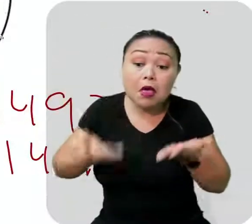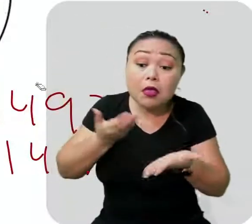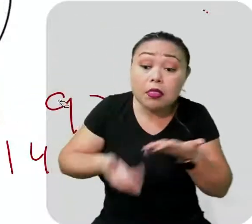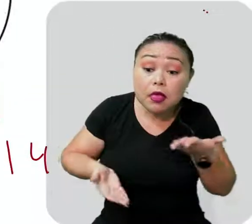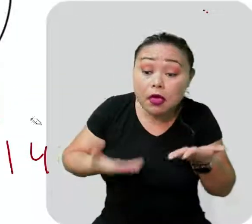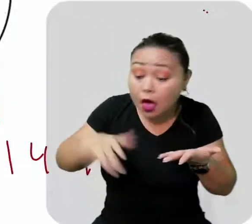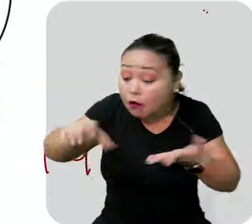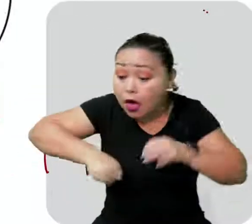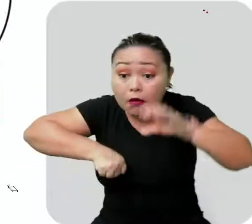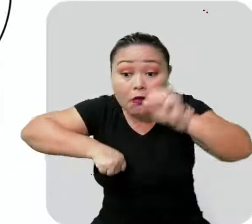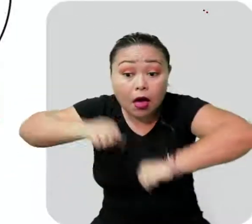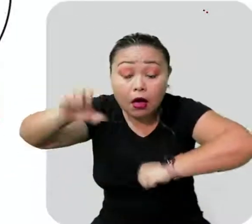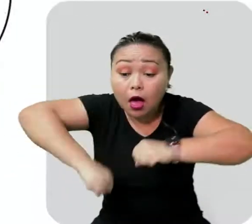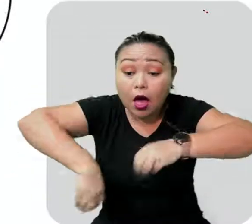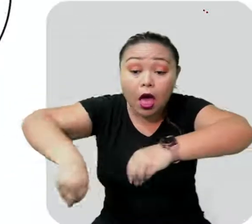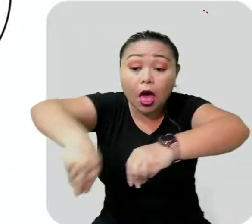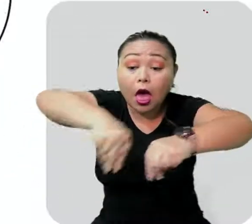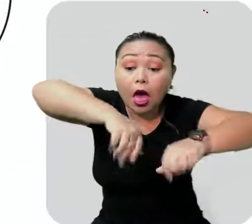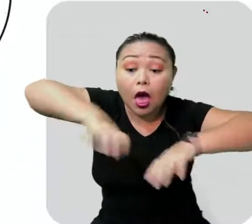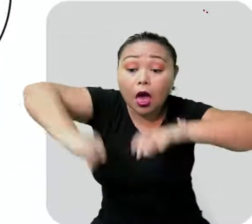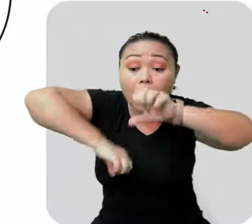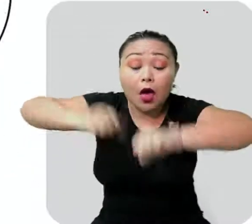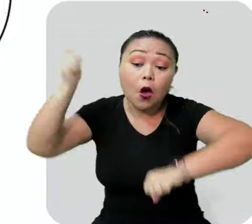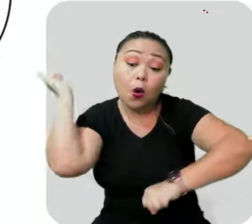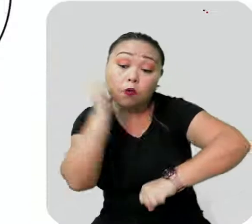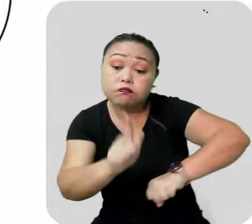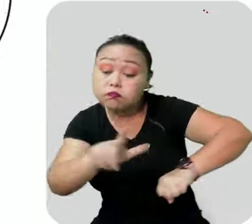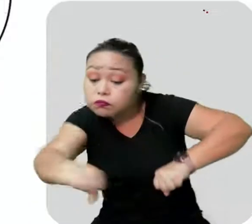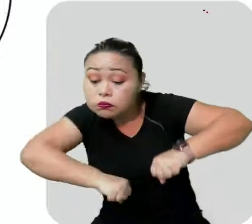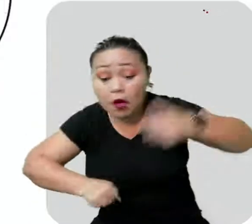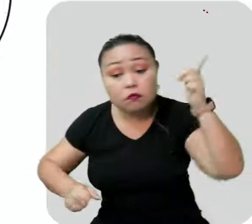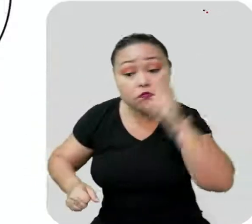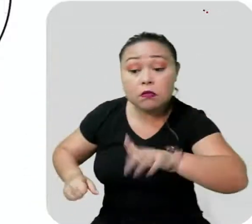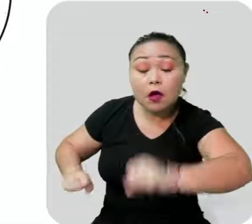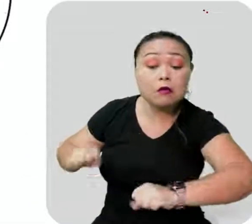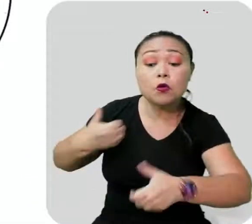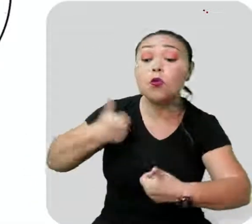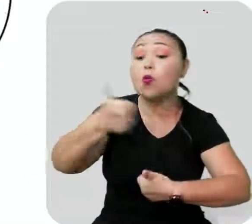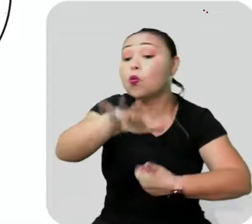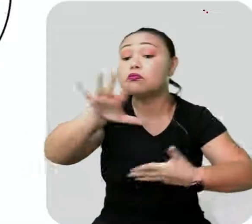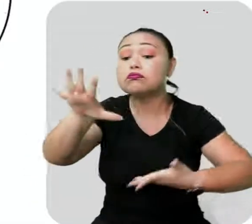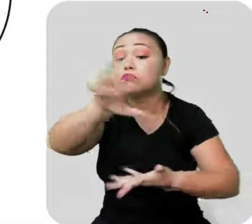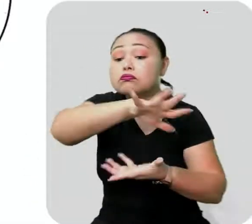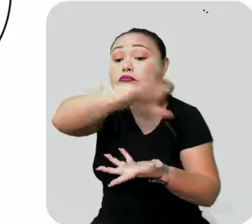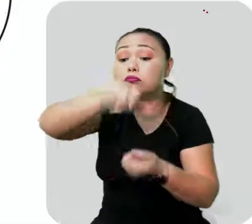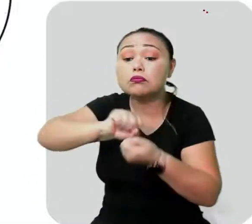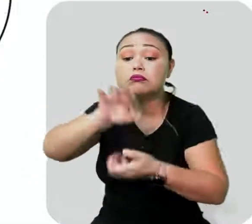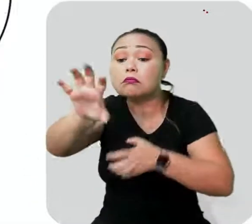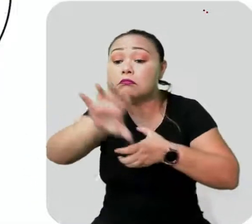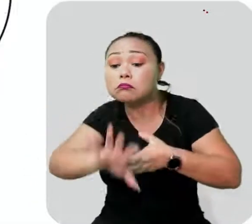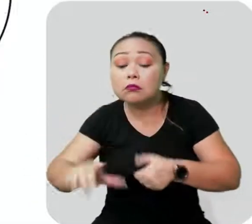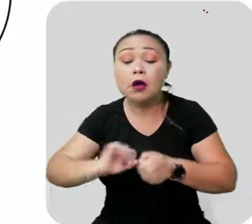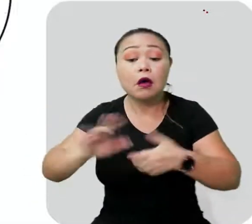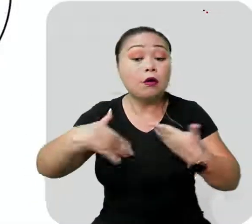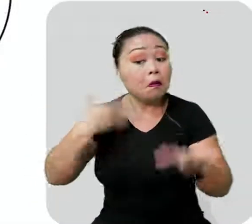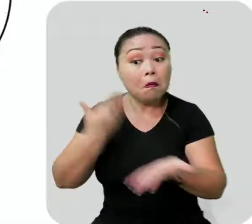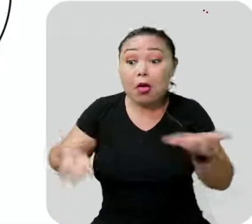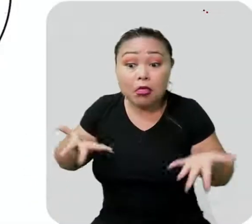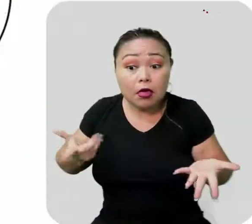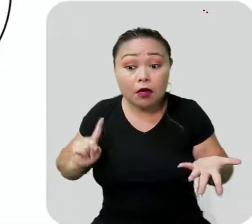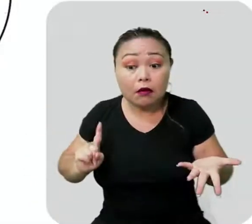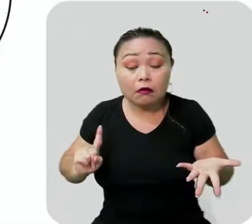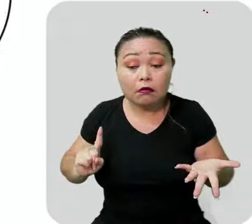domínio de suas conquistas nos outros continentes infelizmente se